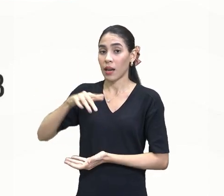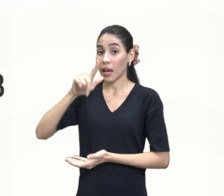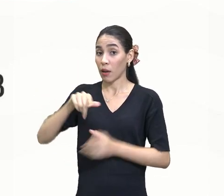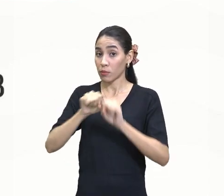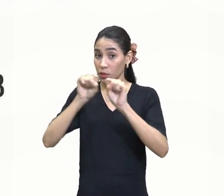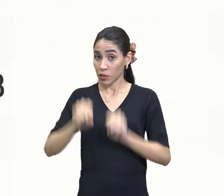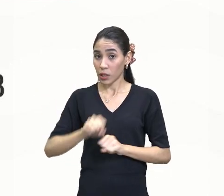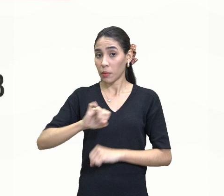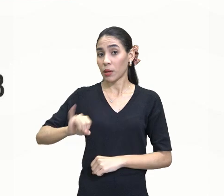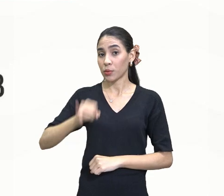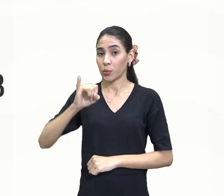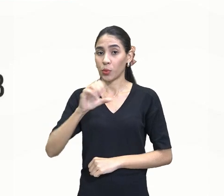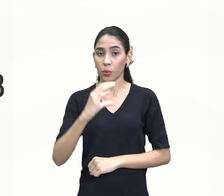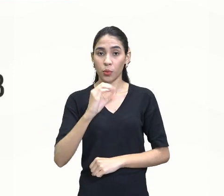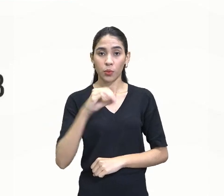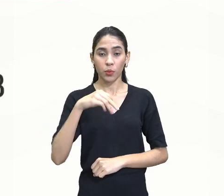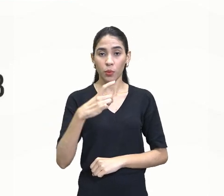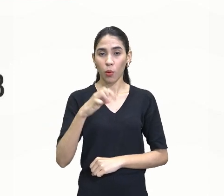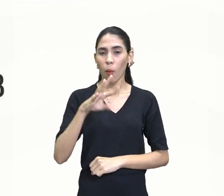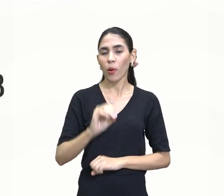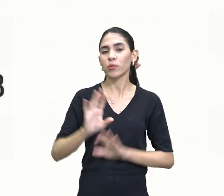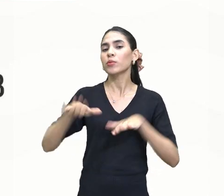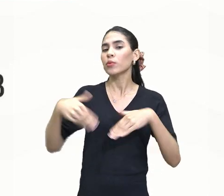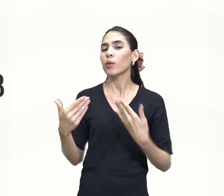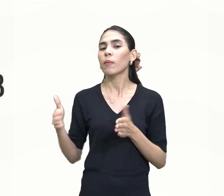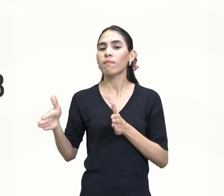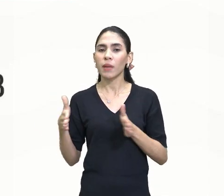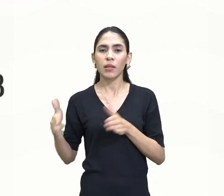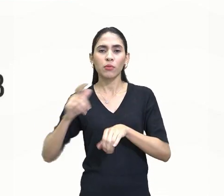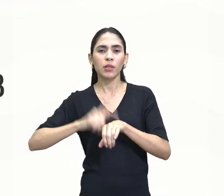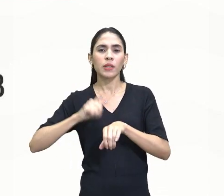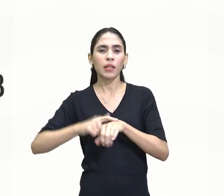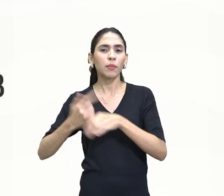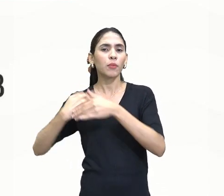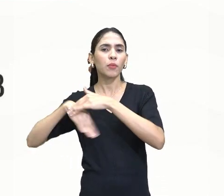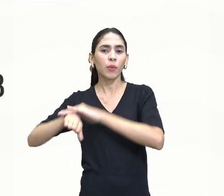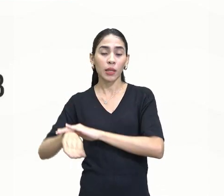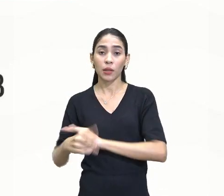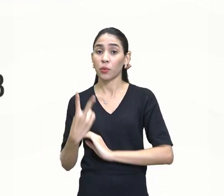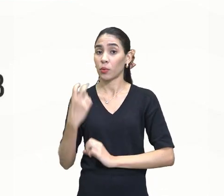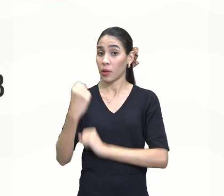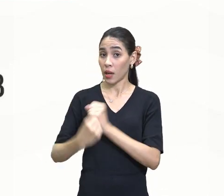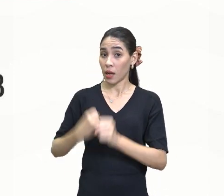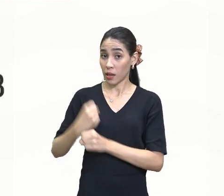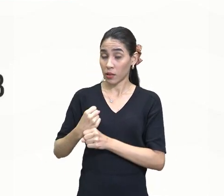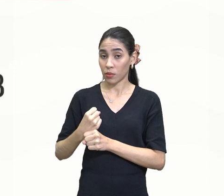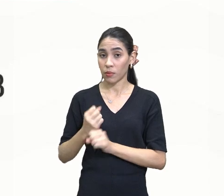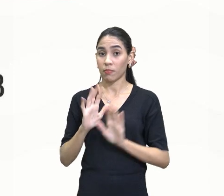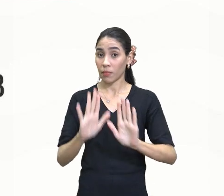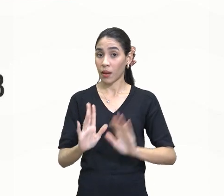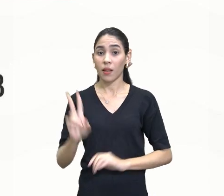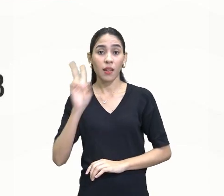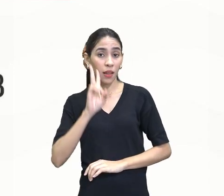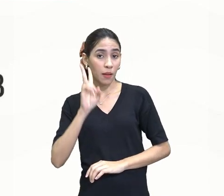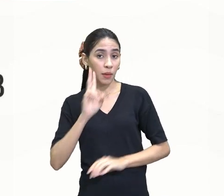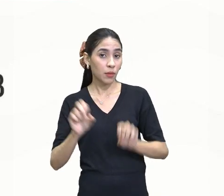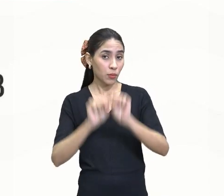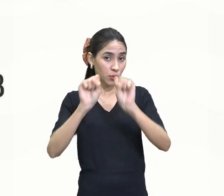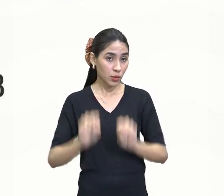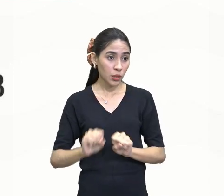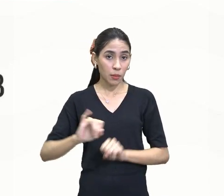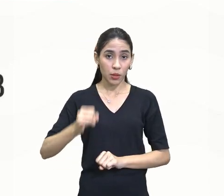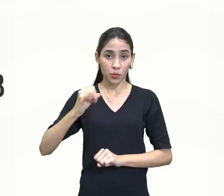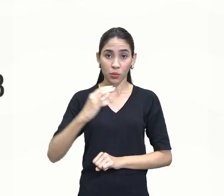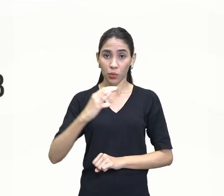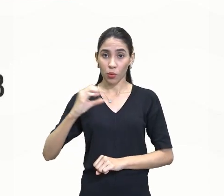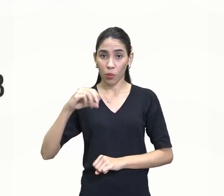de juros compostos. E o período, quanto tempo vai ficar? 2 anos. Ah, lembrando que esse sistema ele é bom quando é